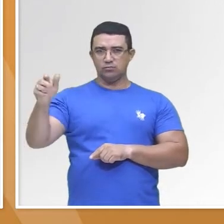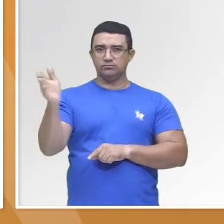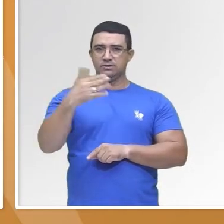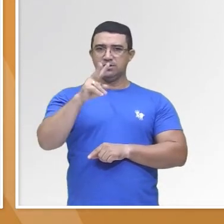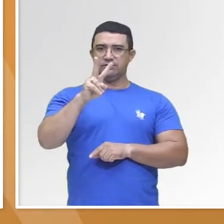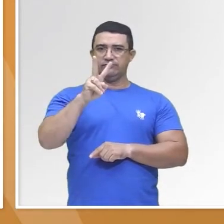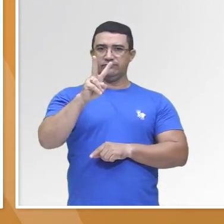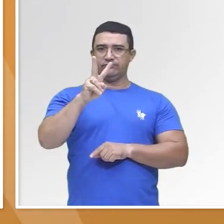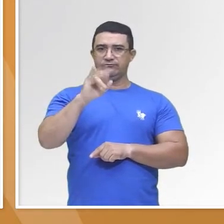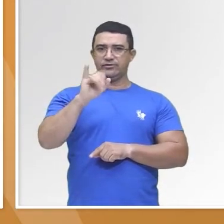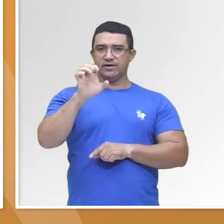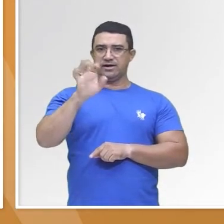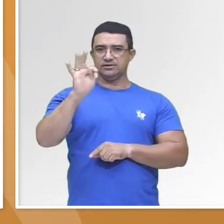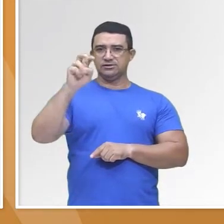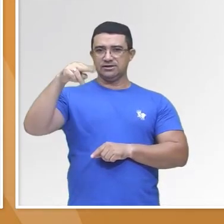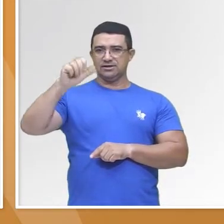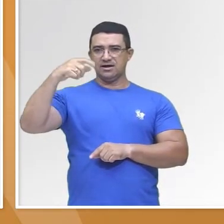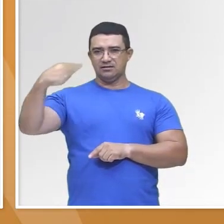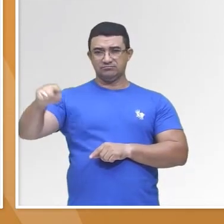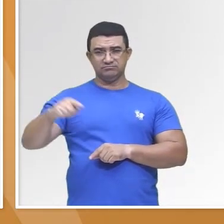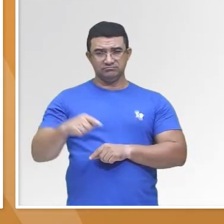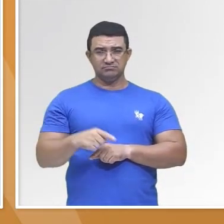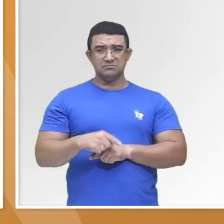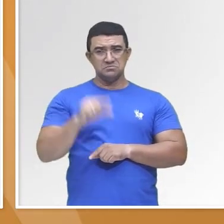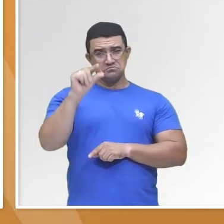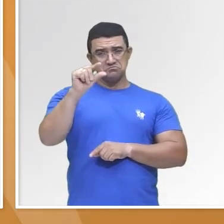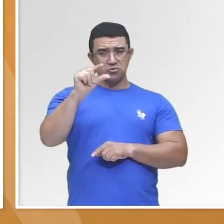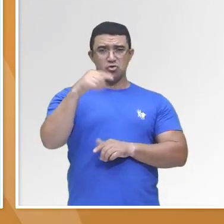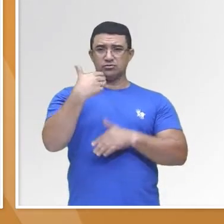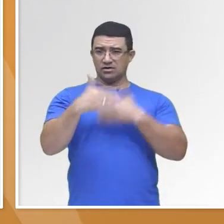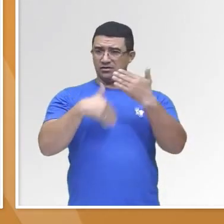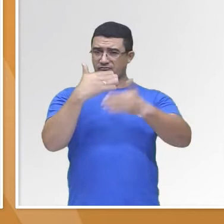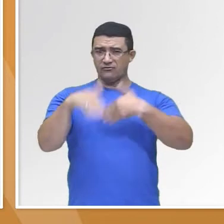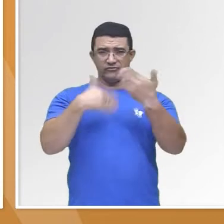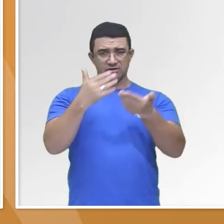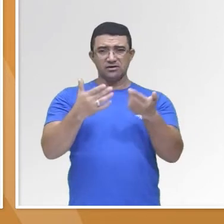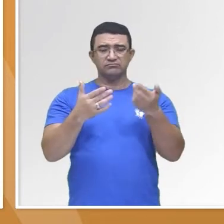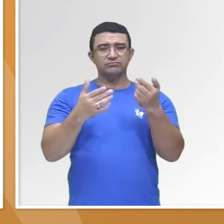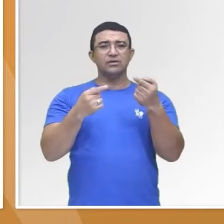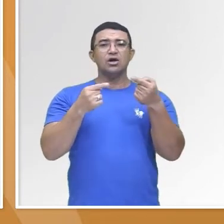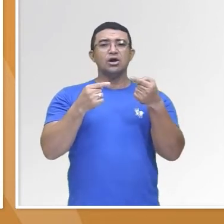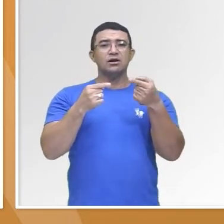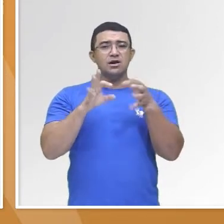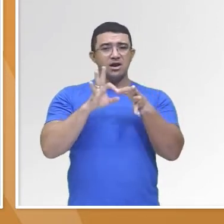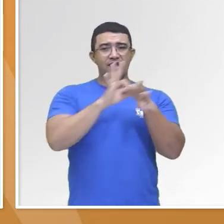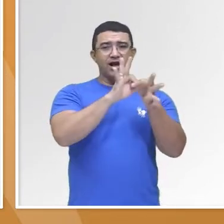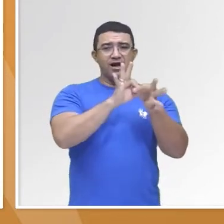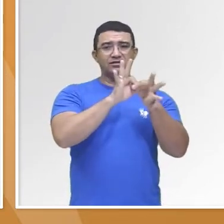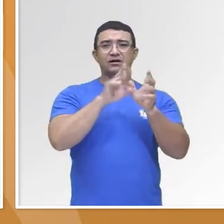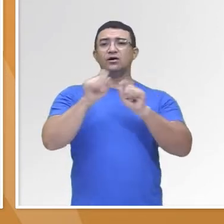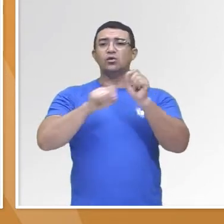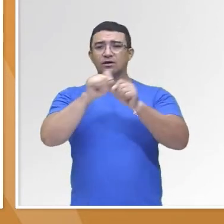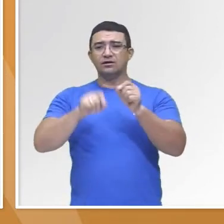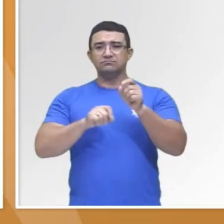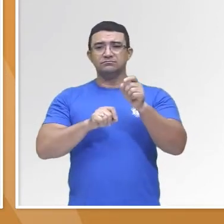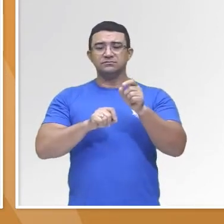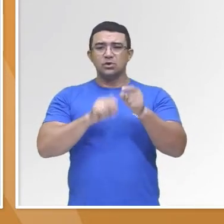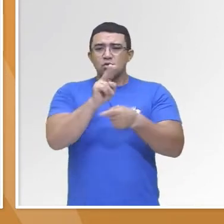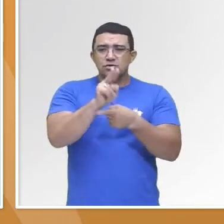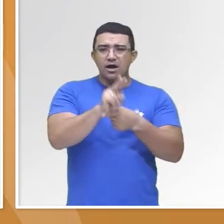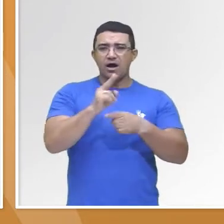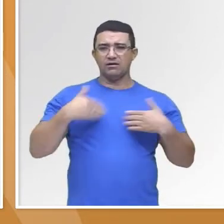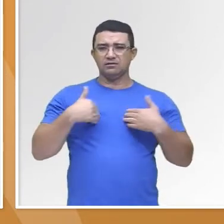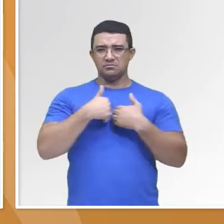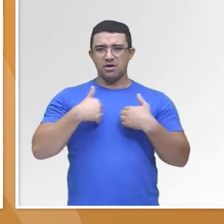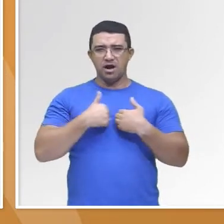muito ligadas ainda ao setor primário, à agricultura, à pecuária, como a fonte,